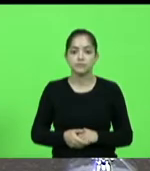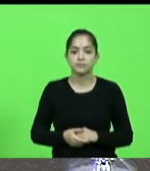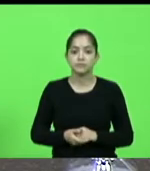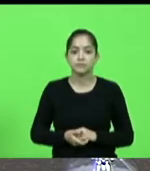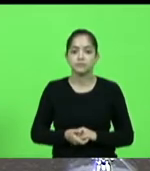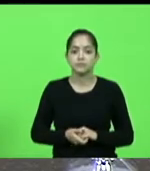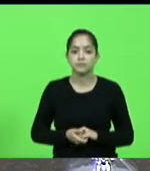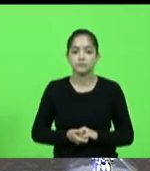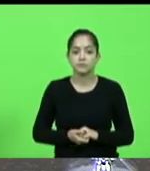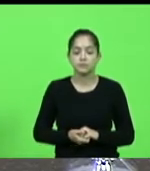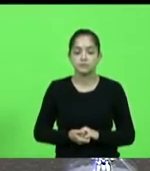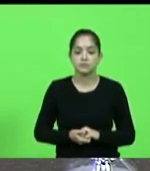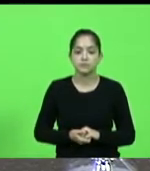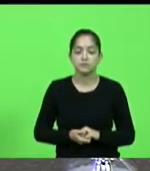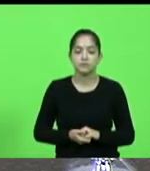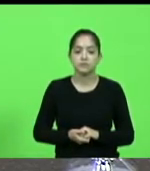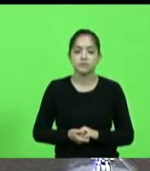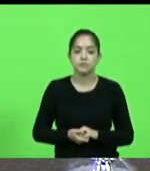senhores deputados,